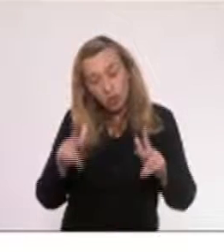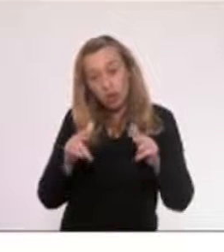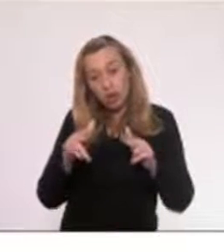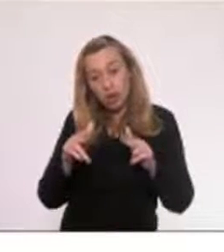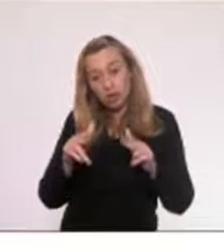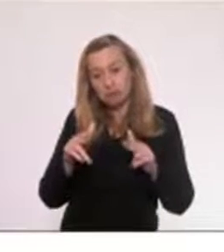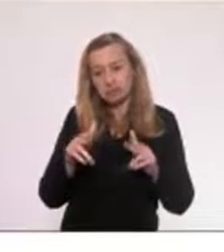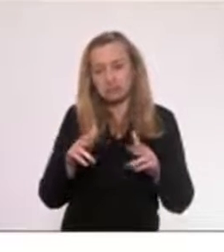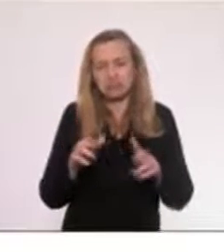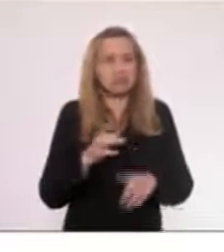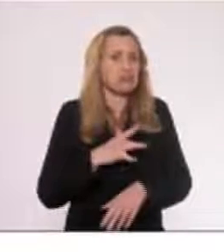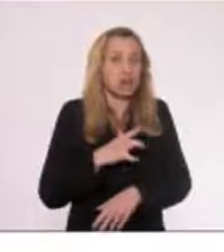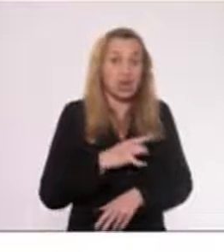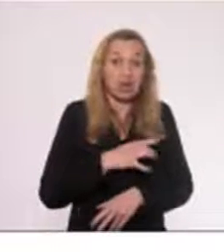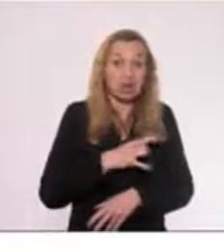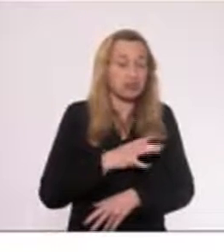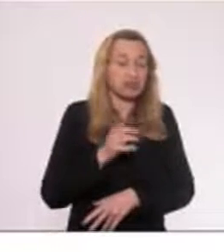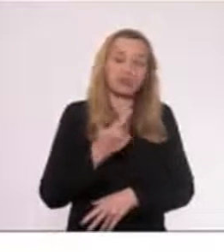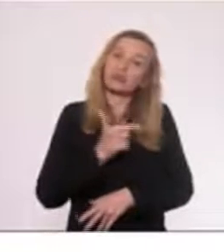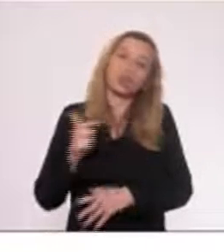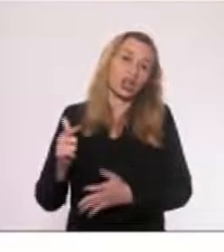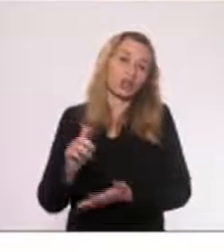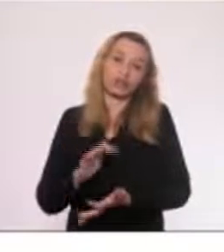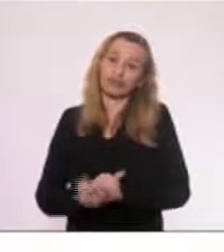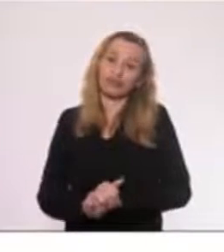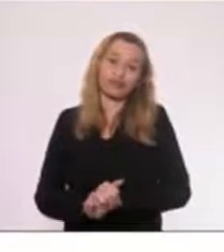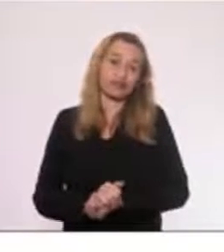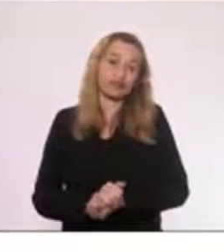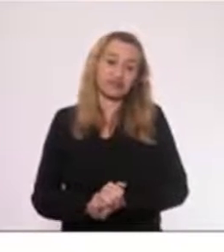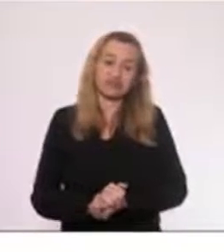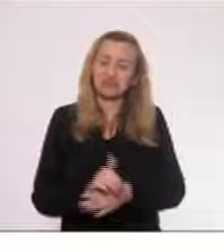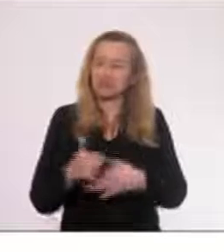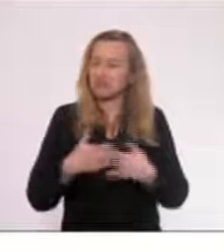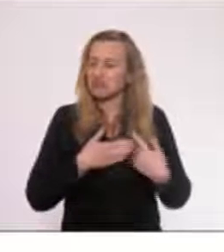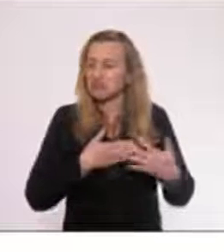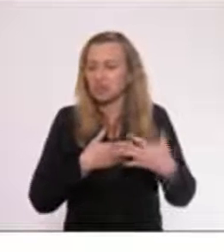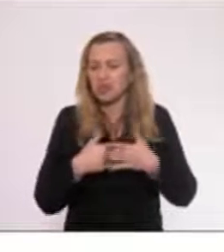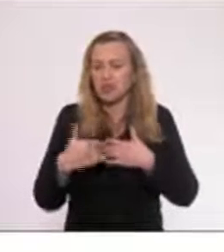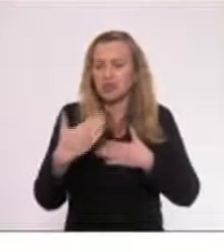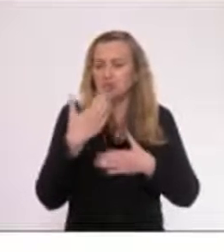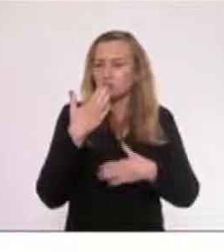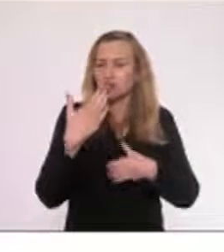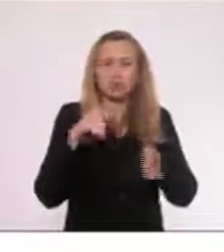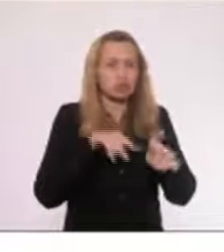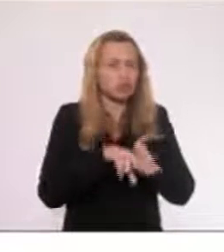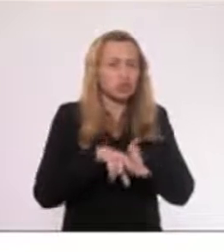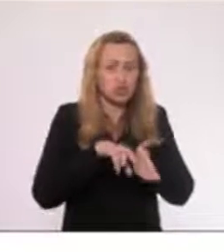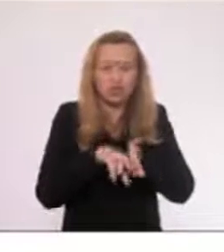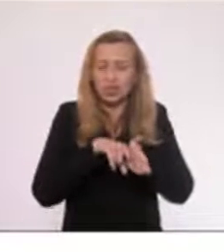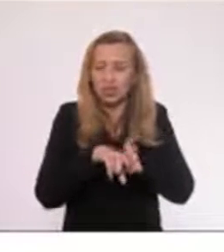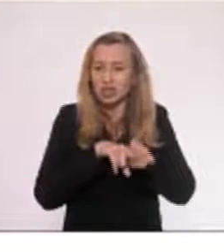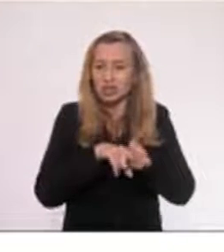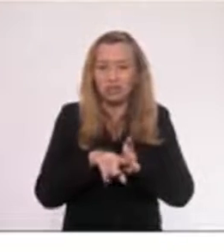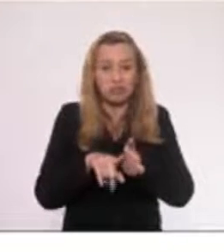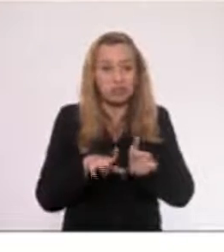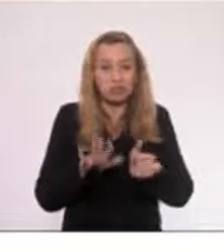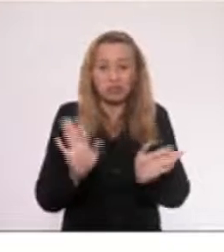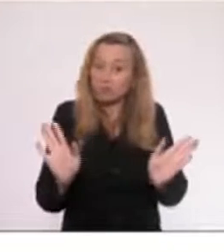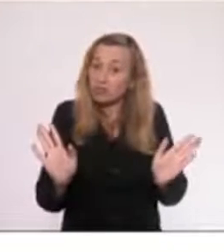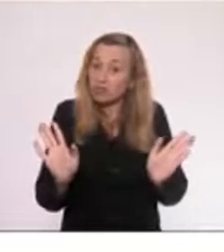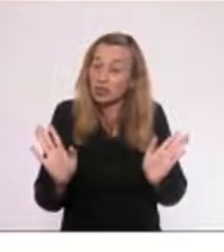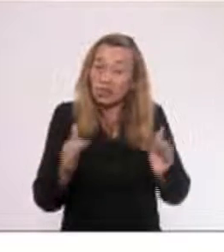tenho absolutamente medo nenhum de qualquer tipo de investigação, de procedimento, desde que